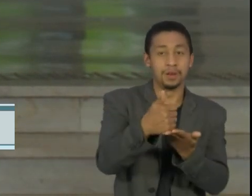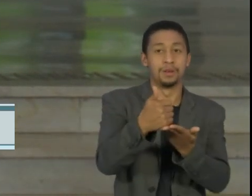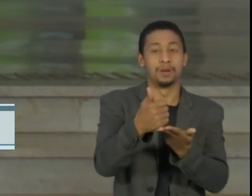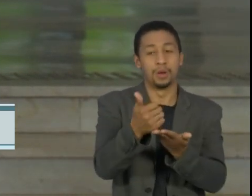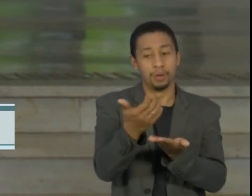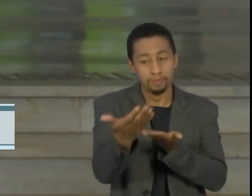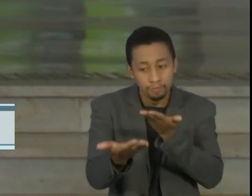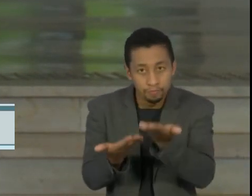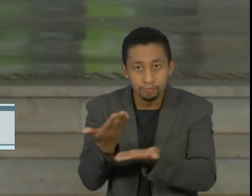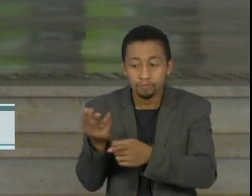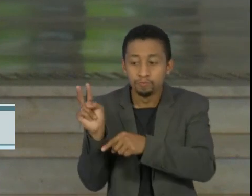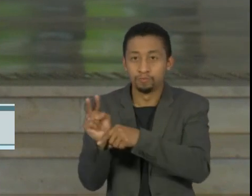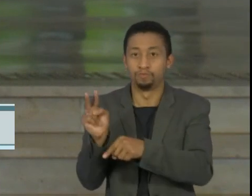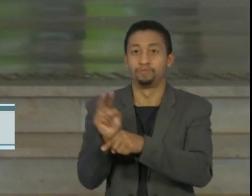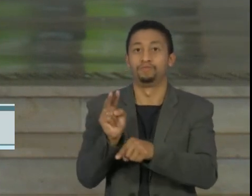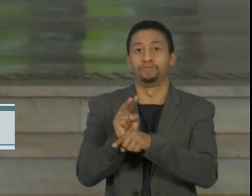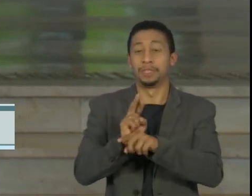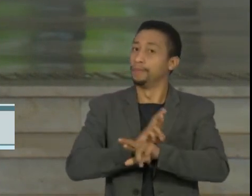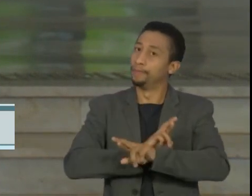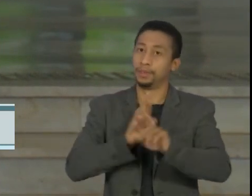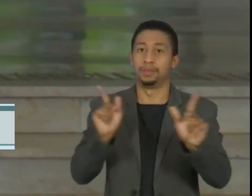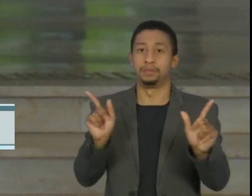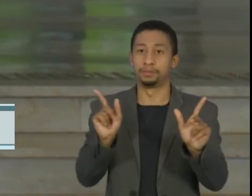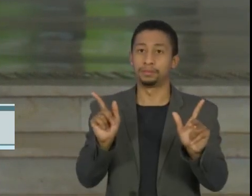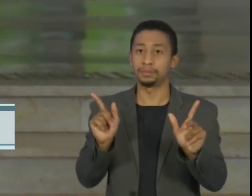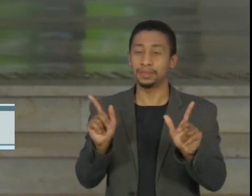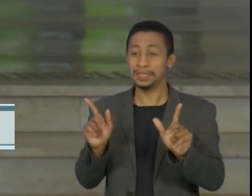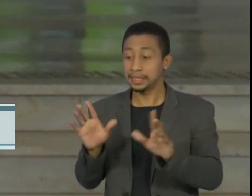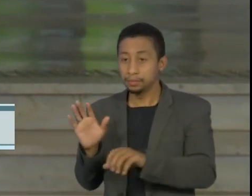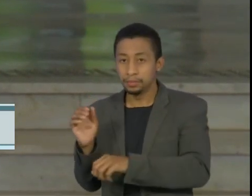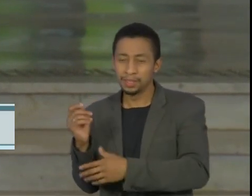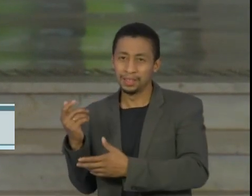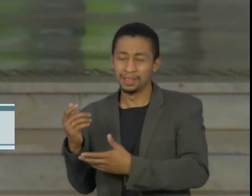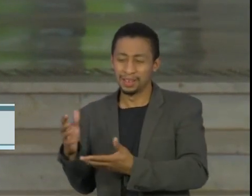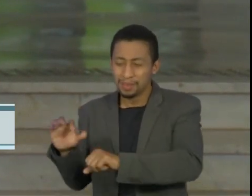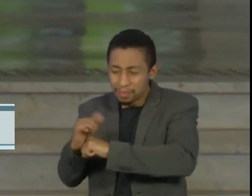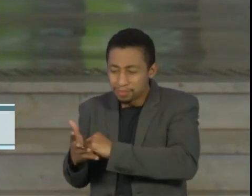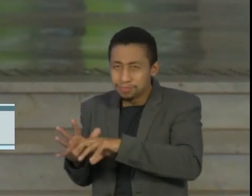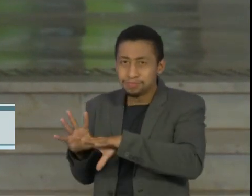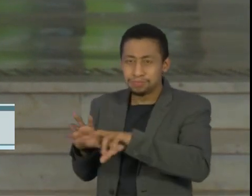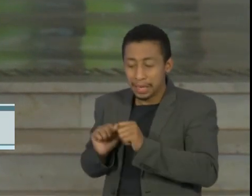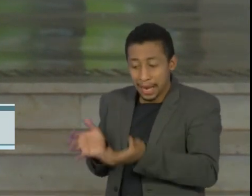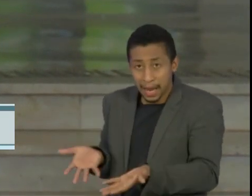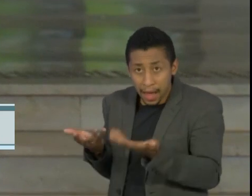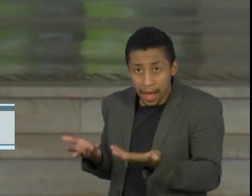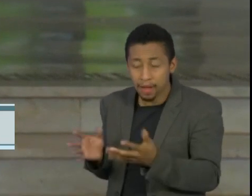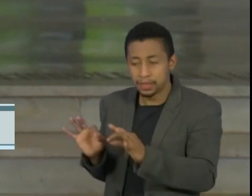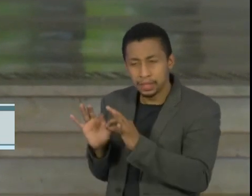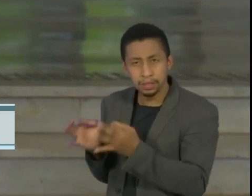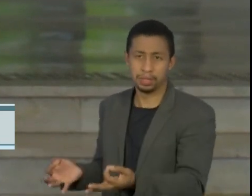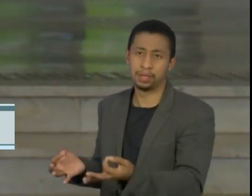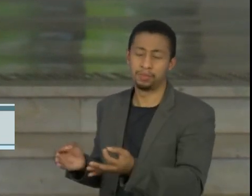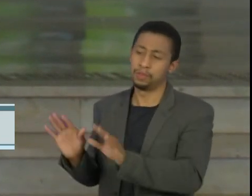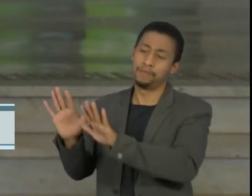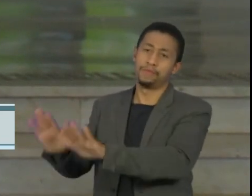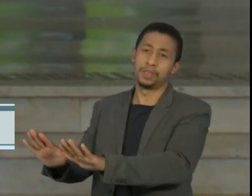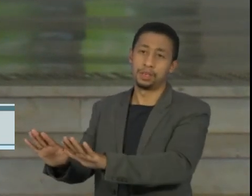que não está em regime de UTI. Vocês observaram ontem que foram distribuídas ambulâncias de UTI para as